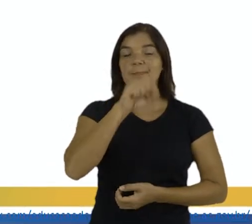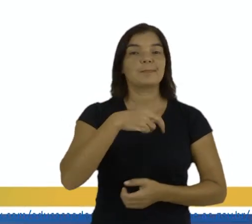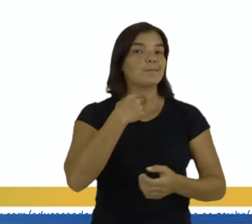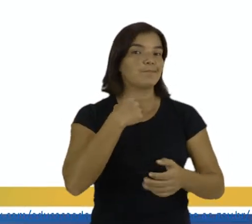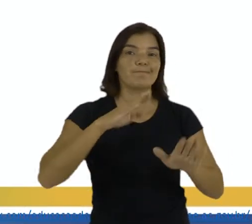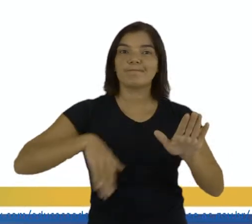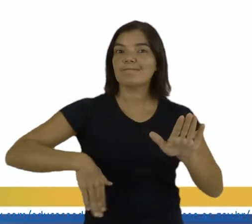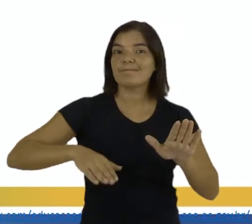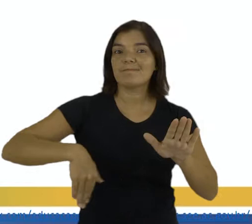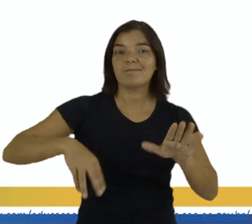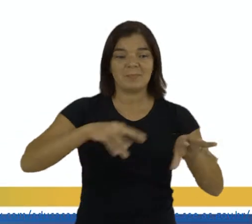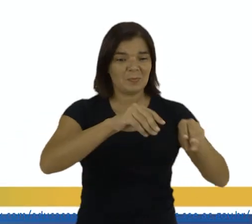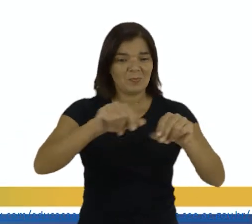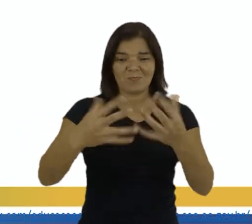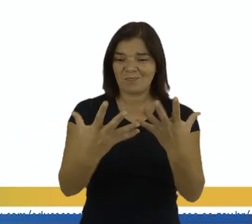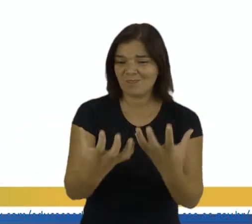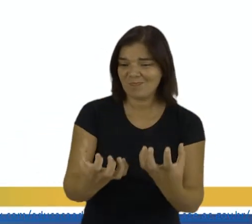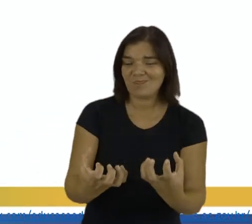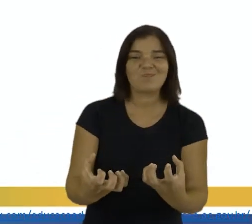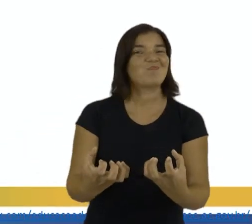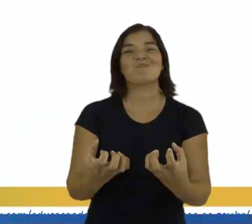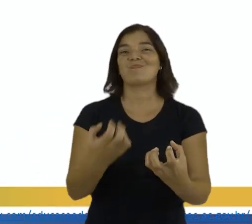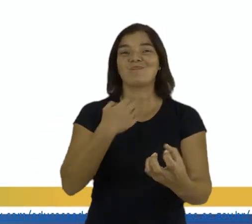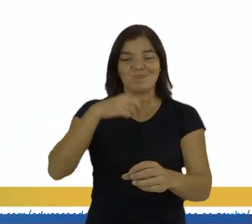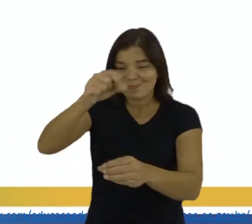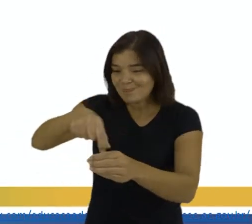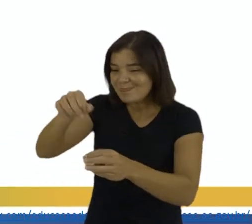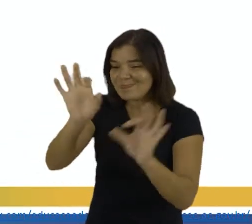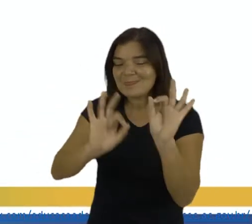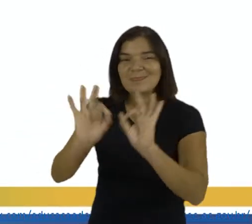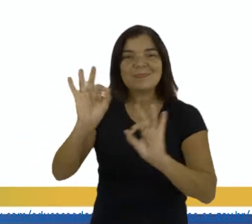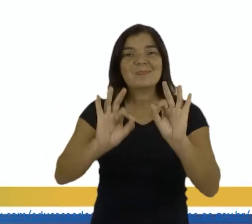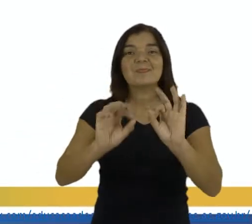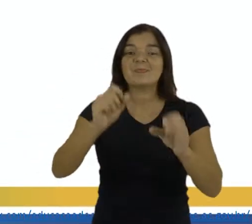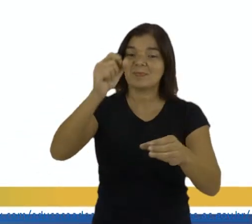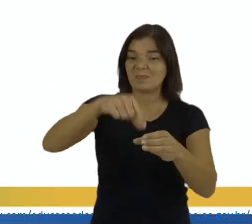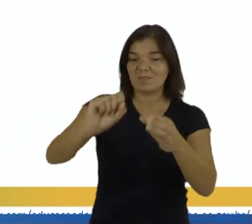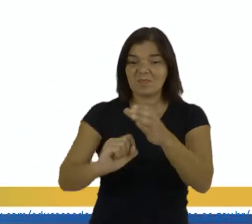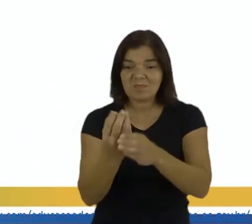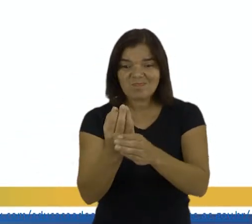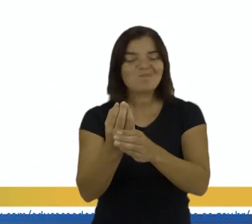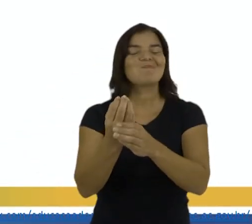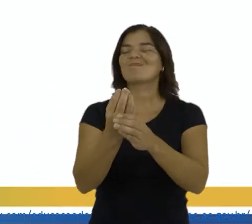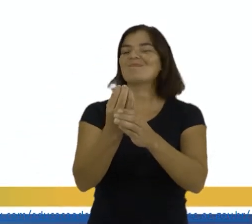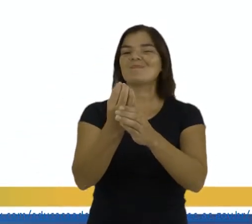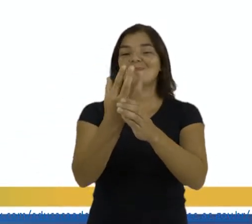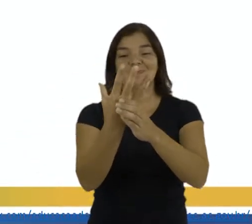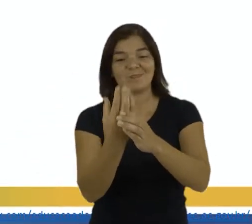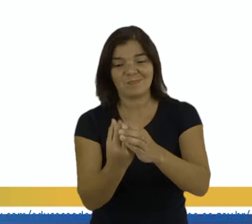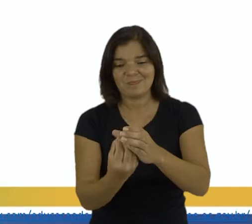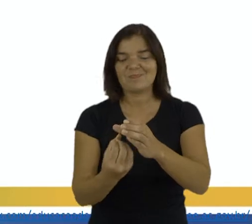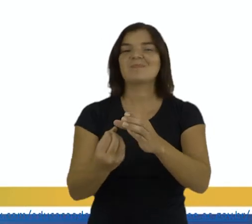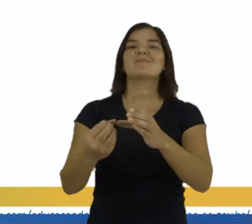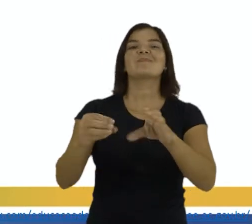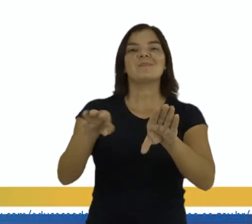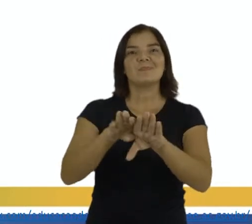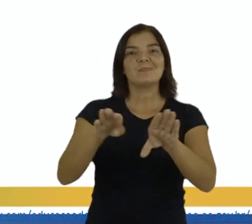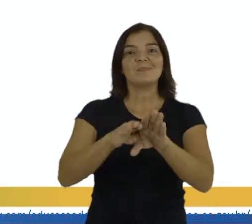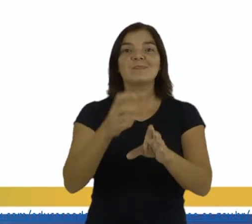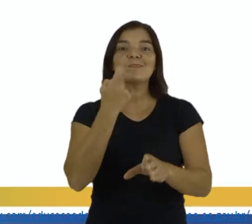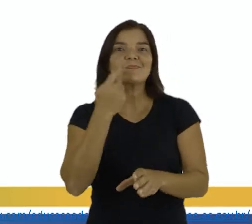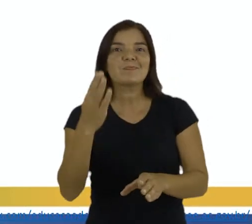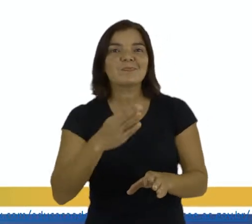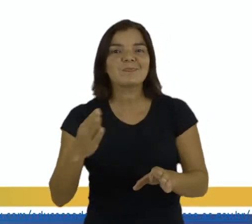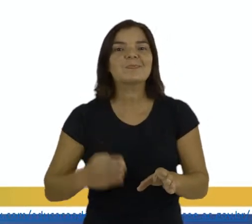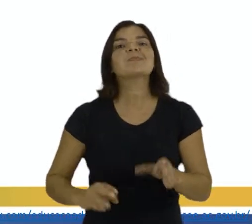nadar. A terra tá morrendo, não dá mais para plantar. Se plantar não nasce, se nascer não dá. Até pingarda boa